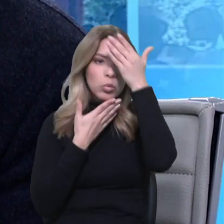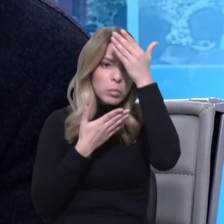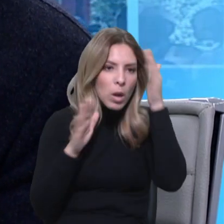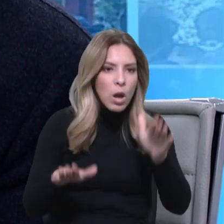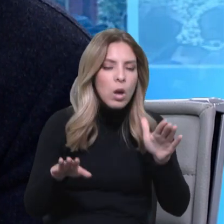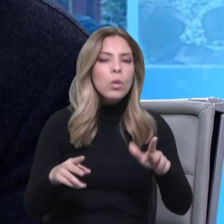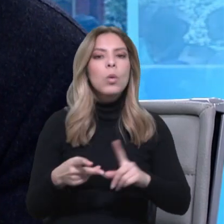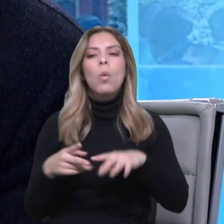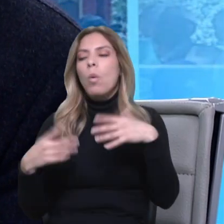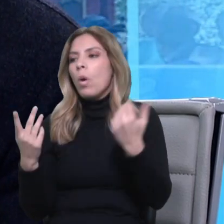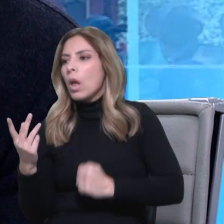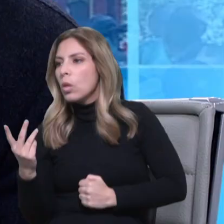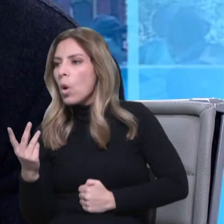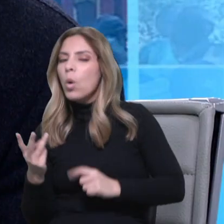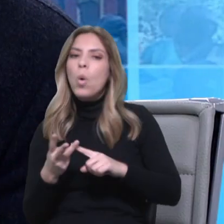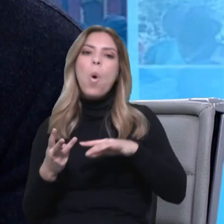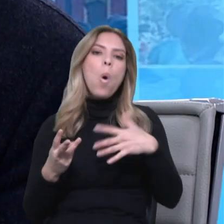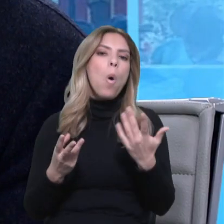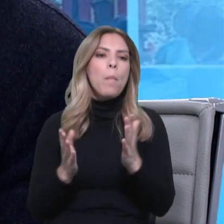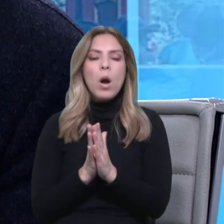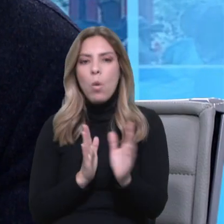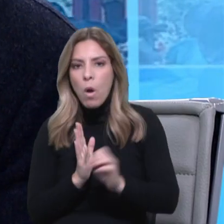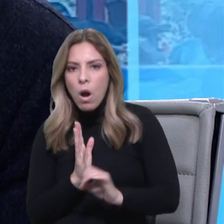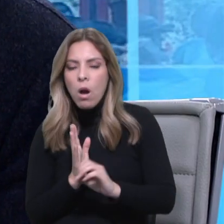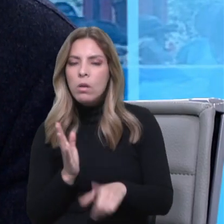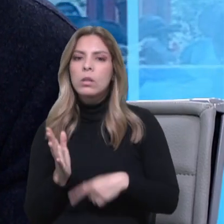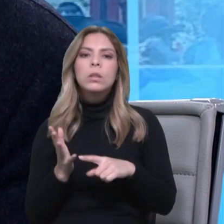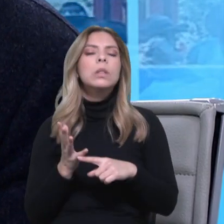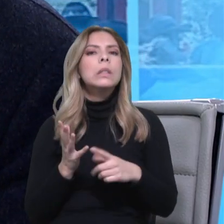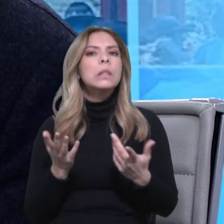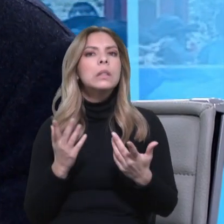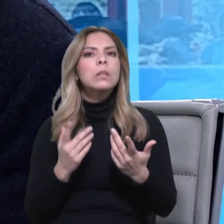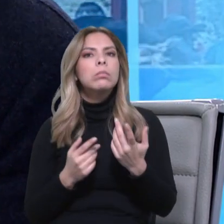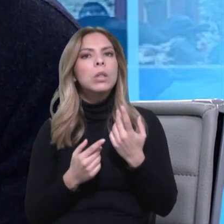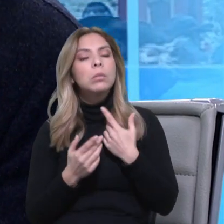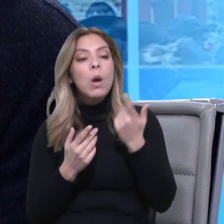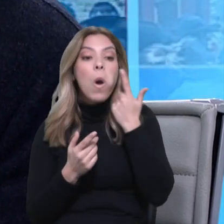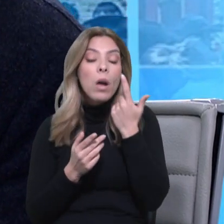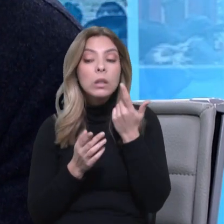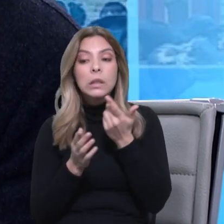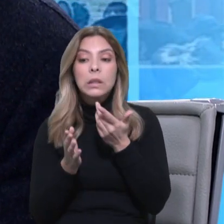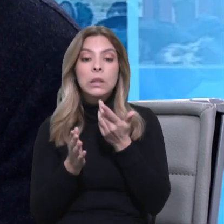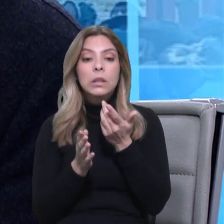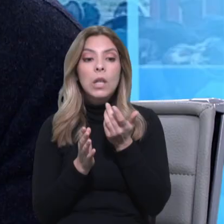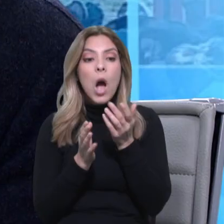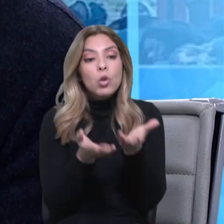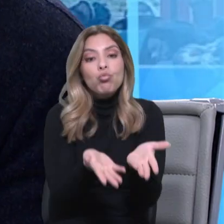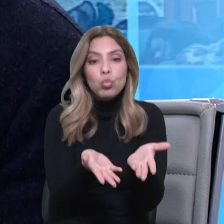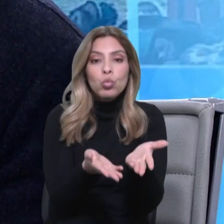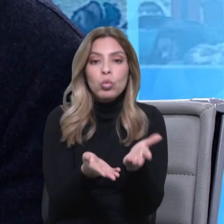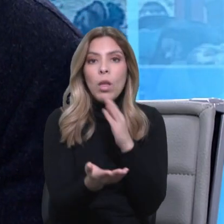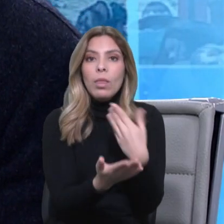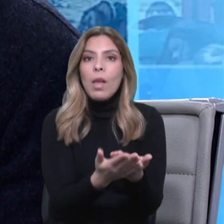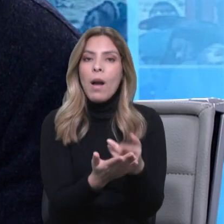é católico, se é ateu. Portanto, agora, depois fazemos um encaminhamento que seja de acordo com a